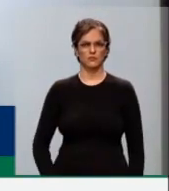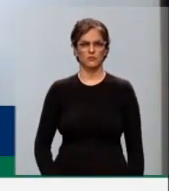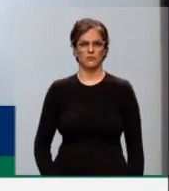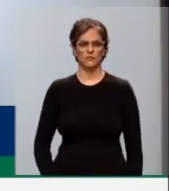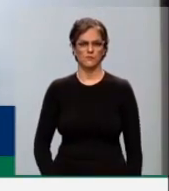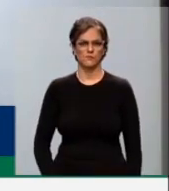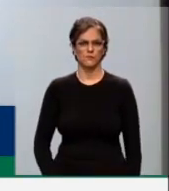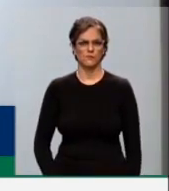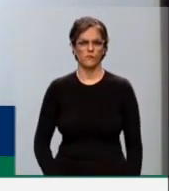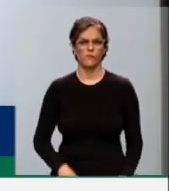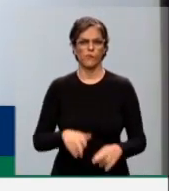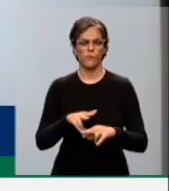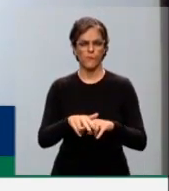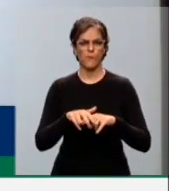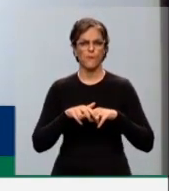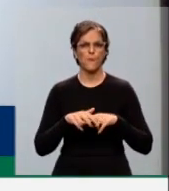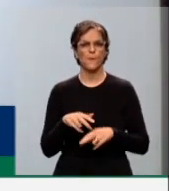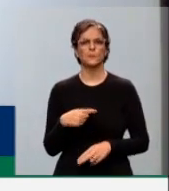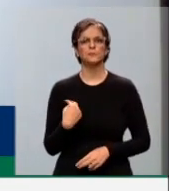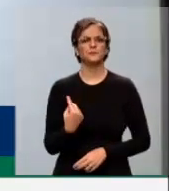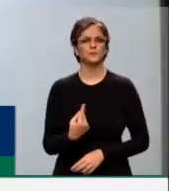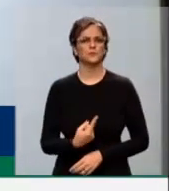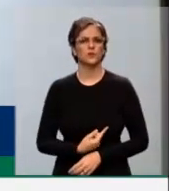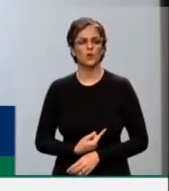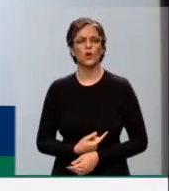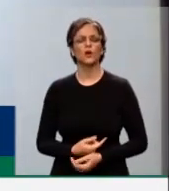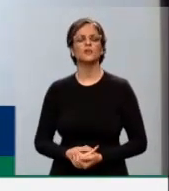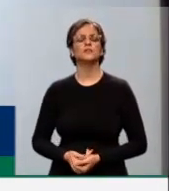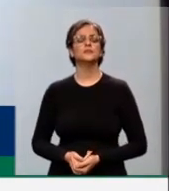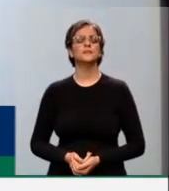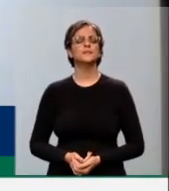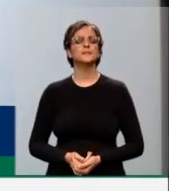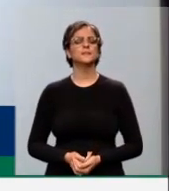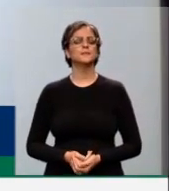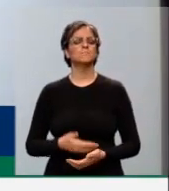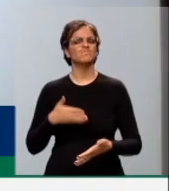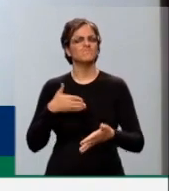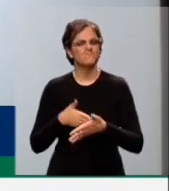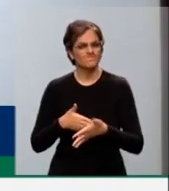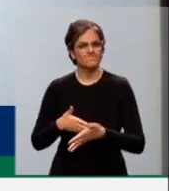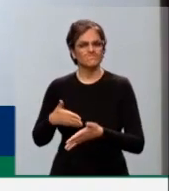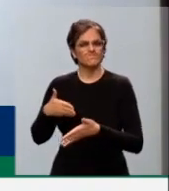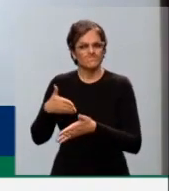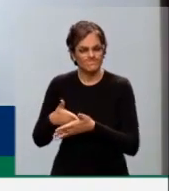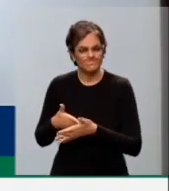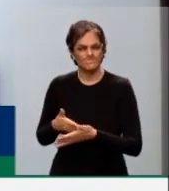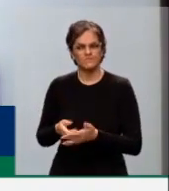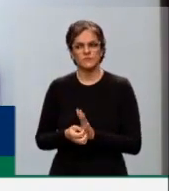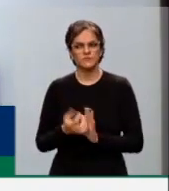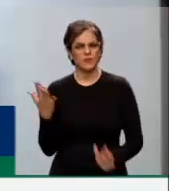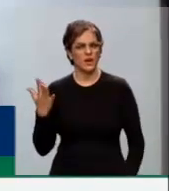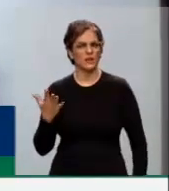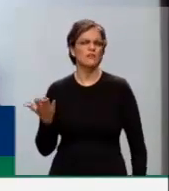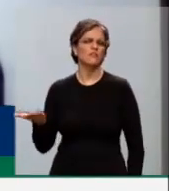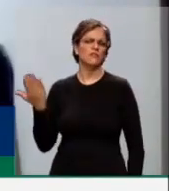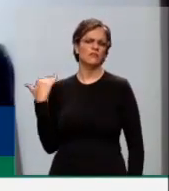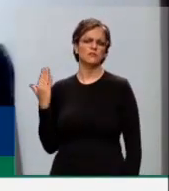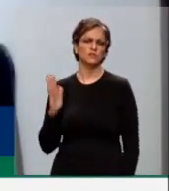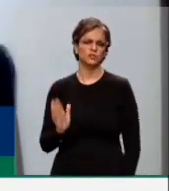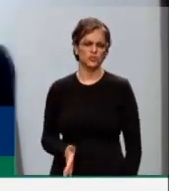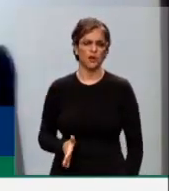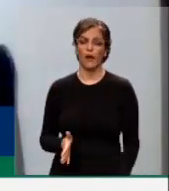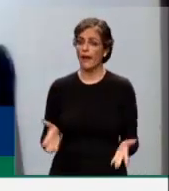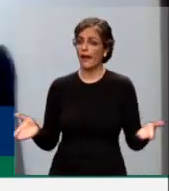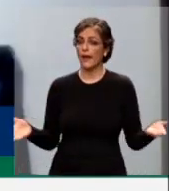sentido, então, a gente encontra ali vários entraves que já aconteciam antes e que nesse momento